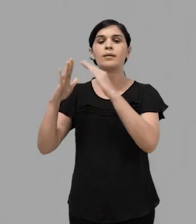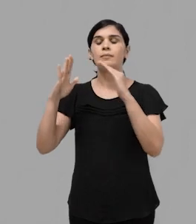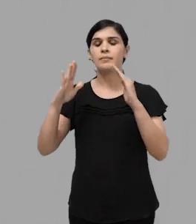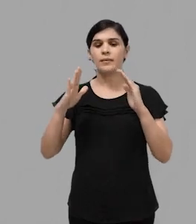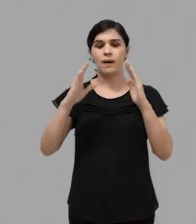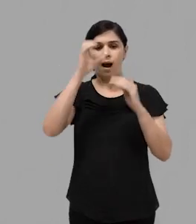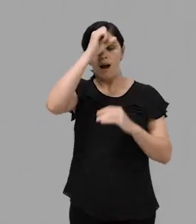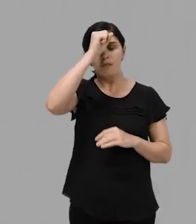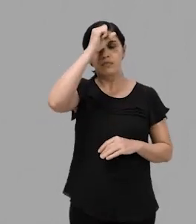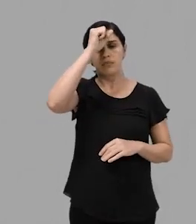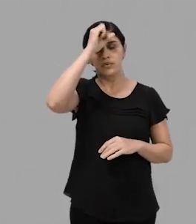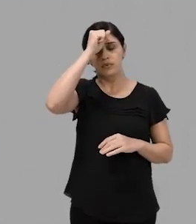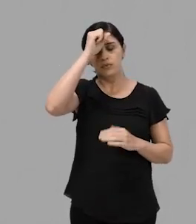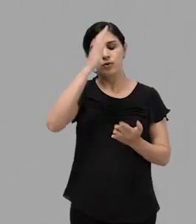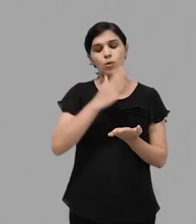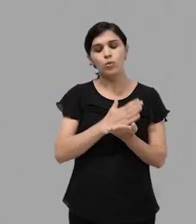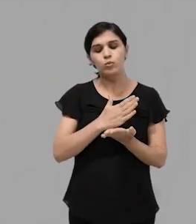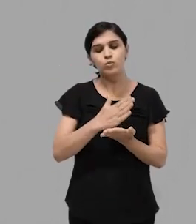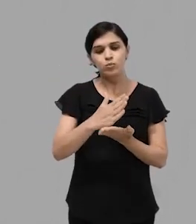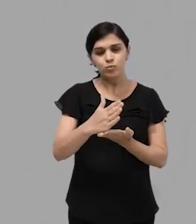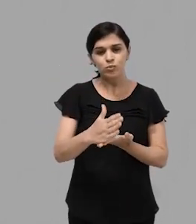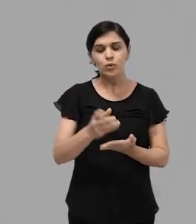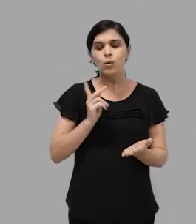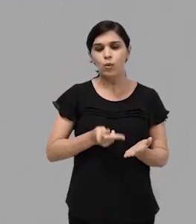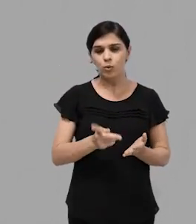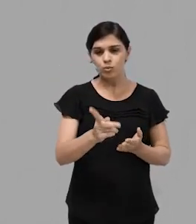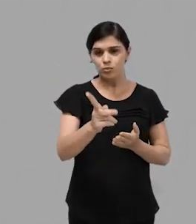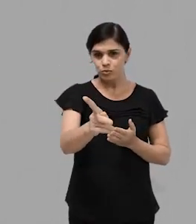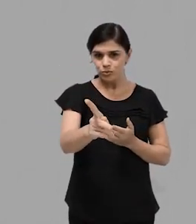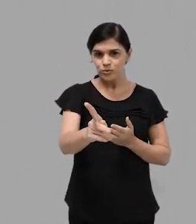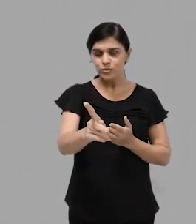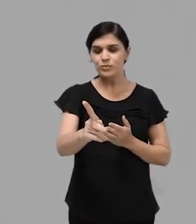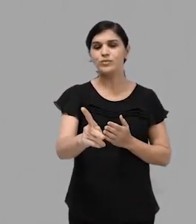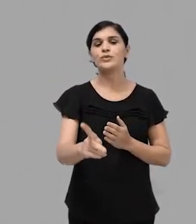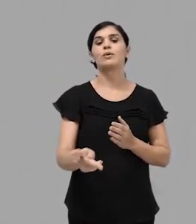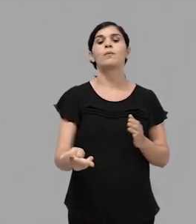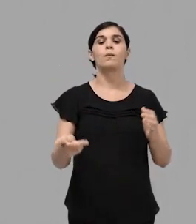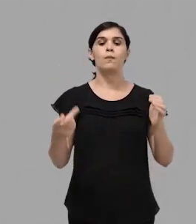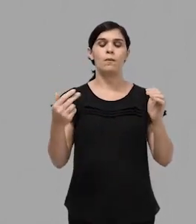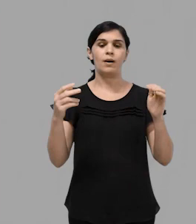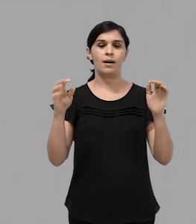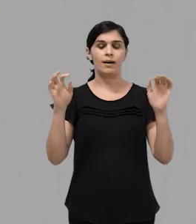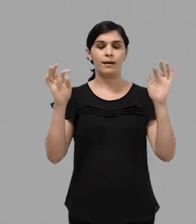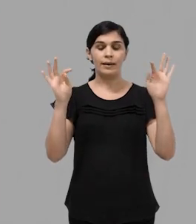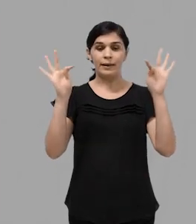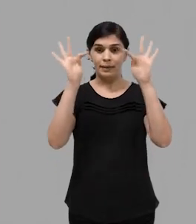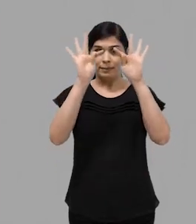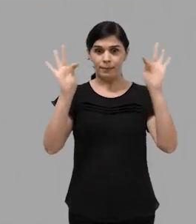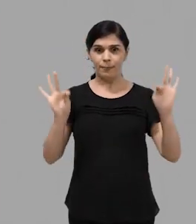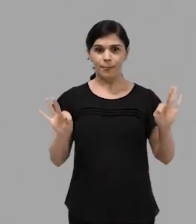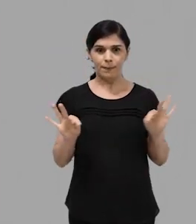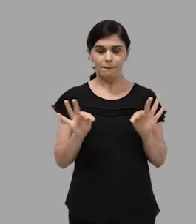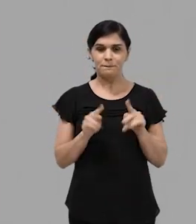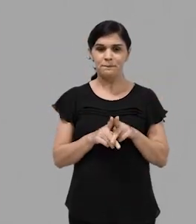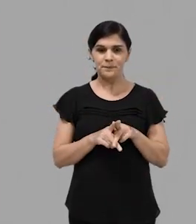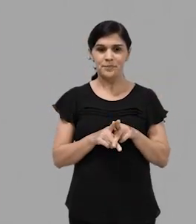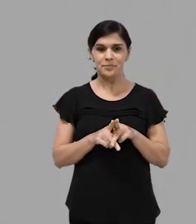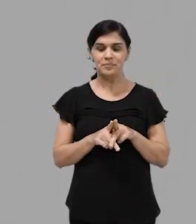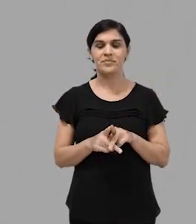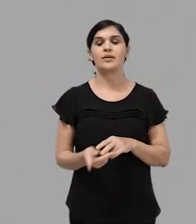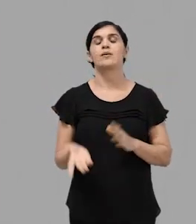E hoje nós vamos continuar a nossa aula sobre tabela periódica. Já falamos sobre a tabela periódica